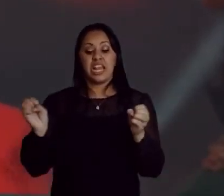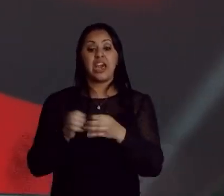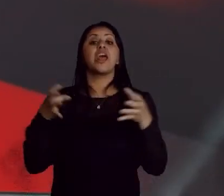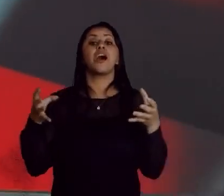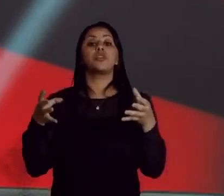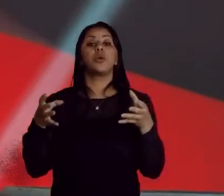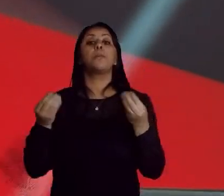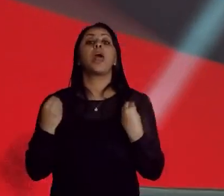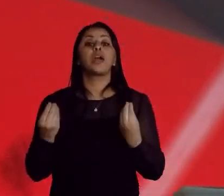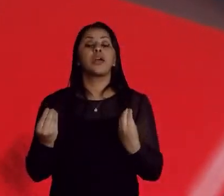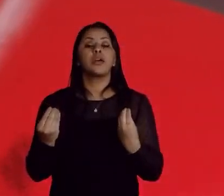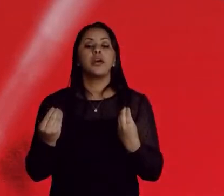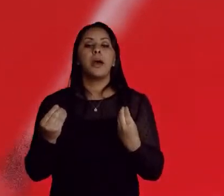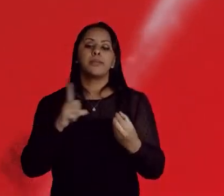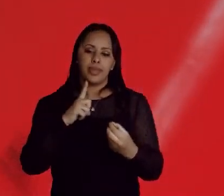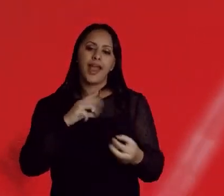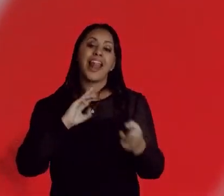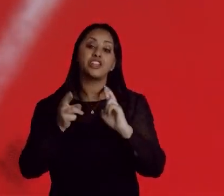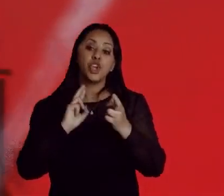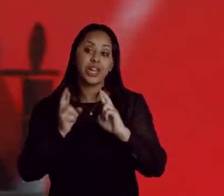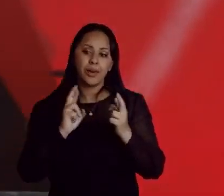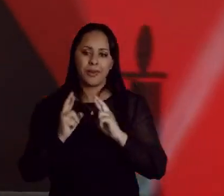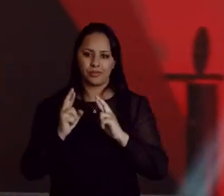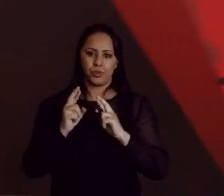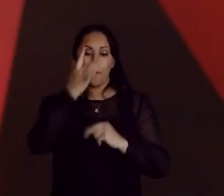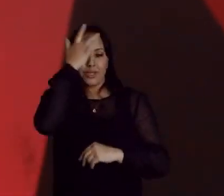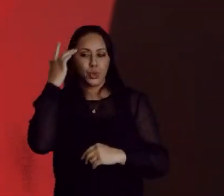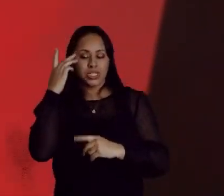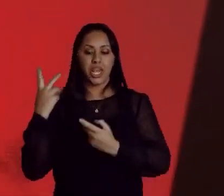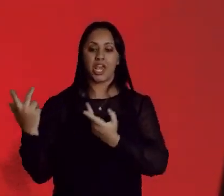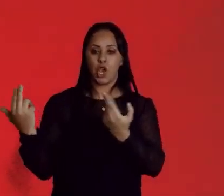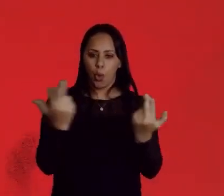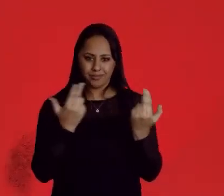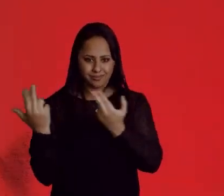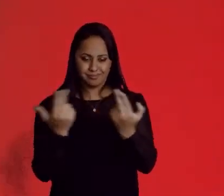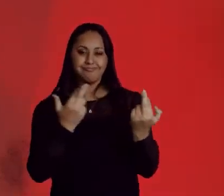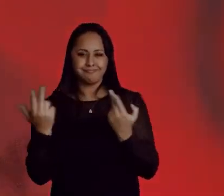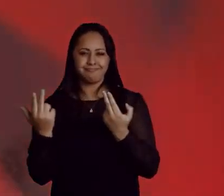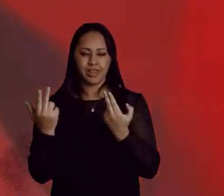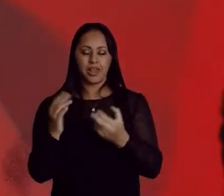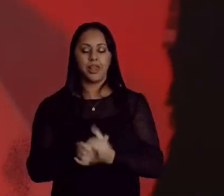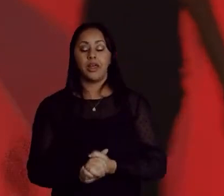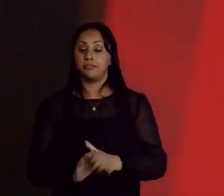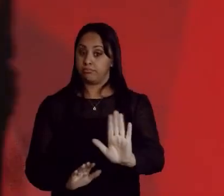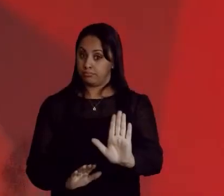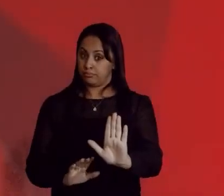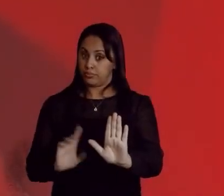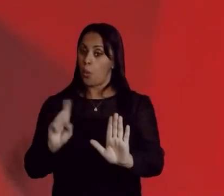criado para se relacionar com semelhantes, para conviver com semelhantes. Entenda que não é